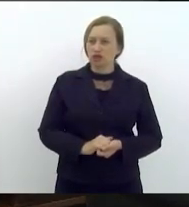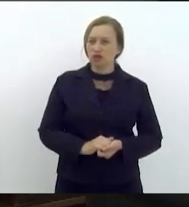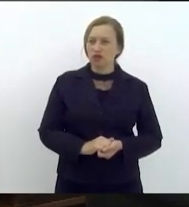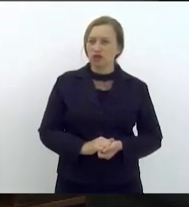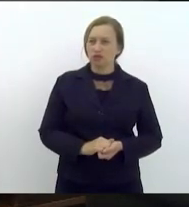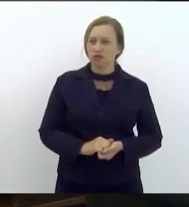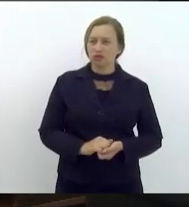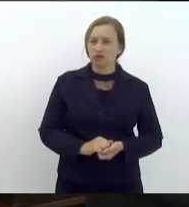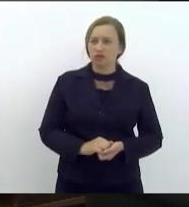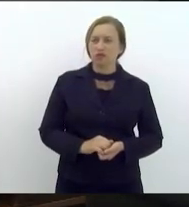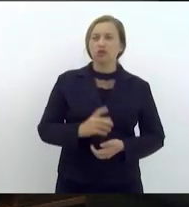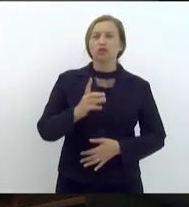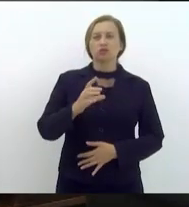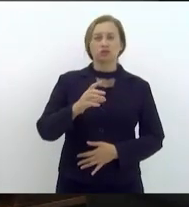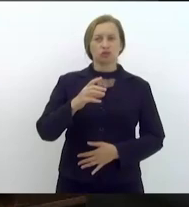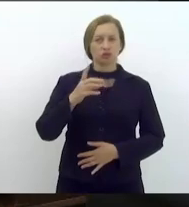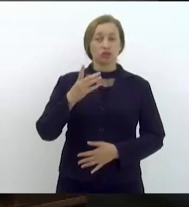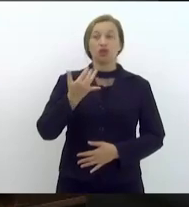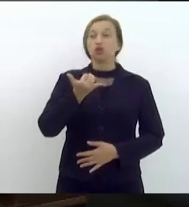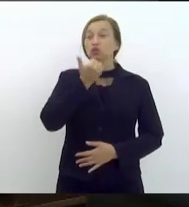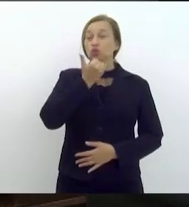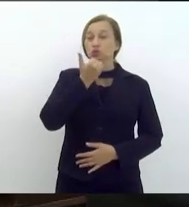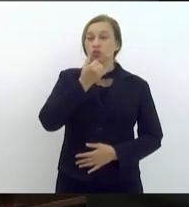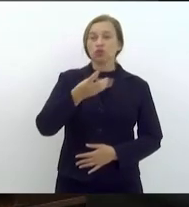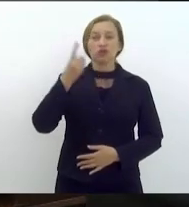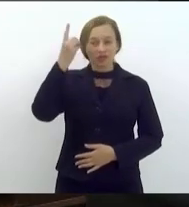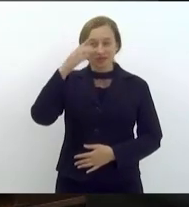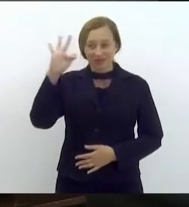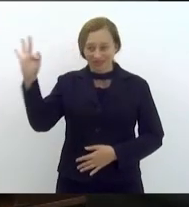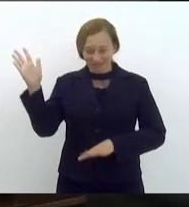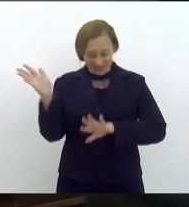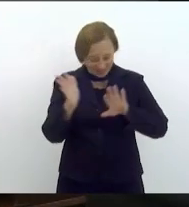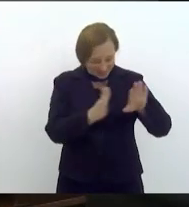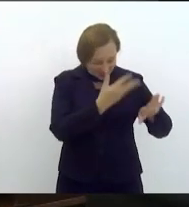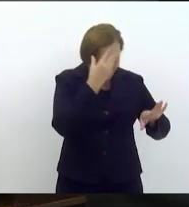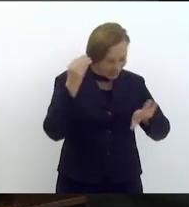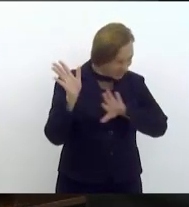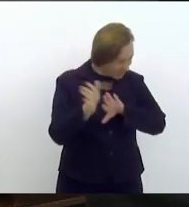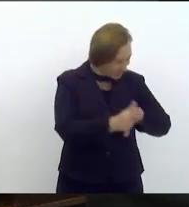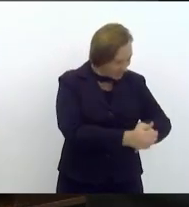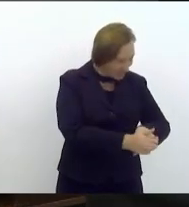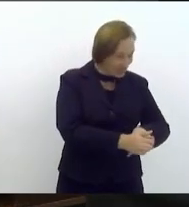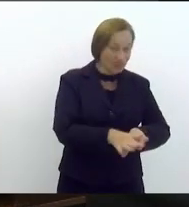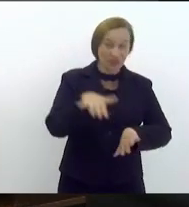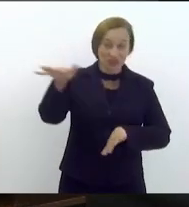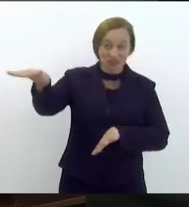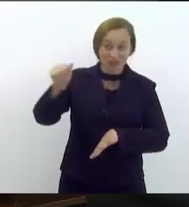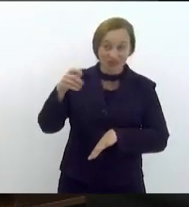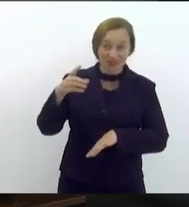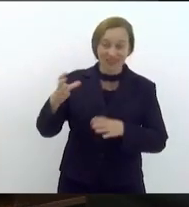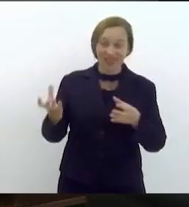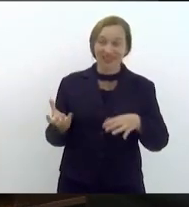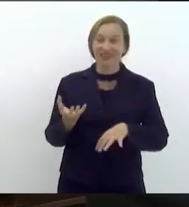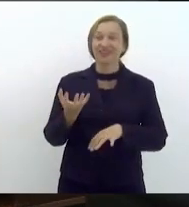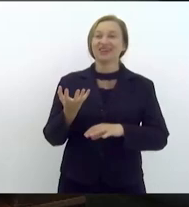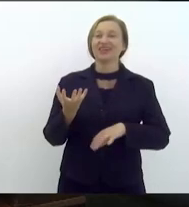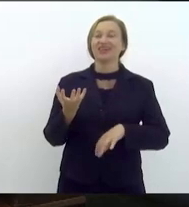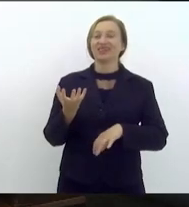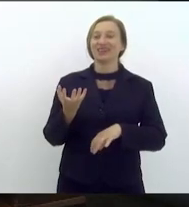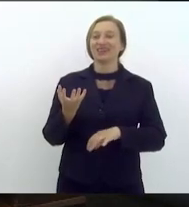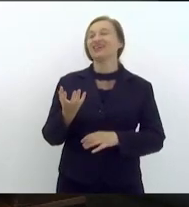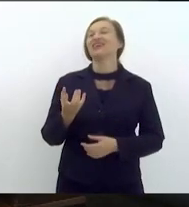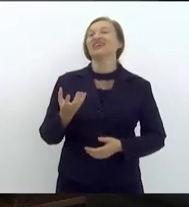Julio Rocha É verdade estou invocando aqui a câmara federal deputado Júlio